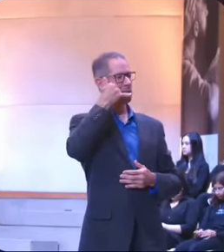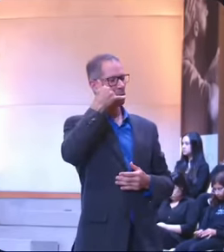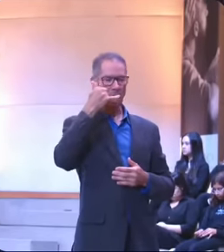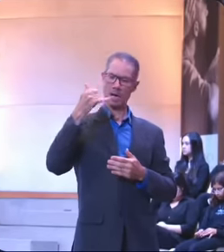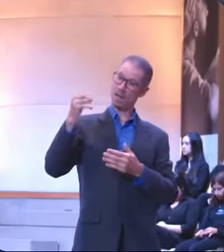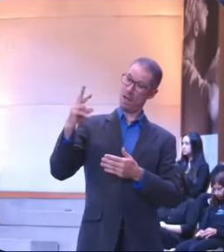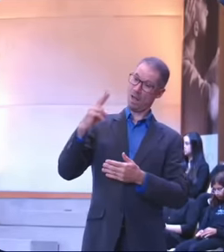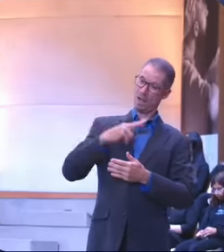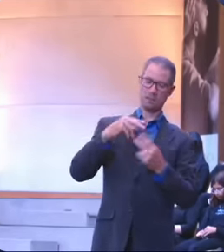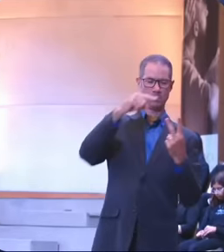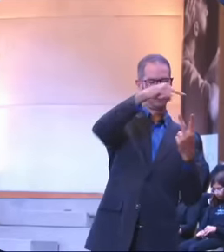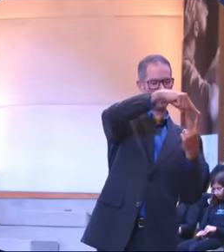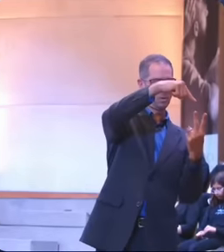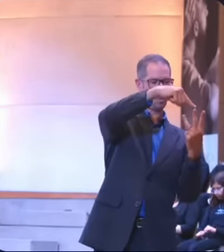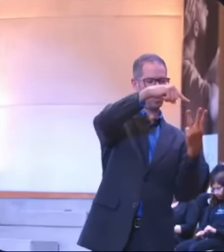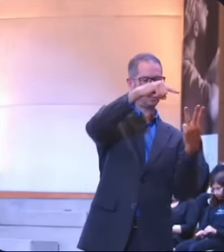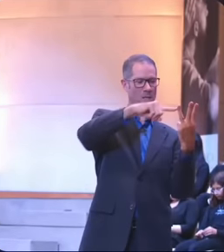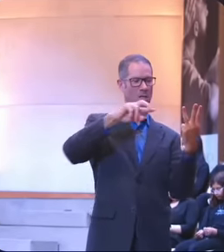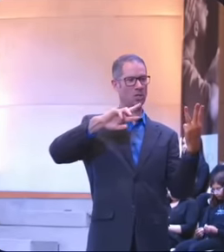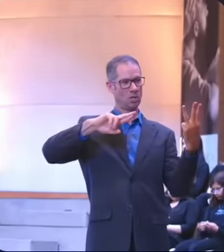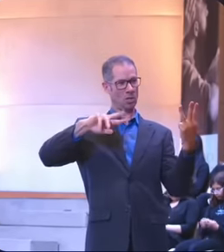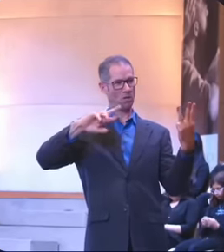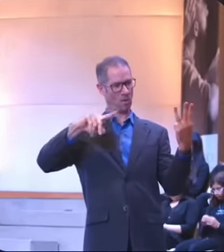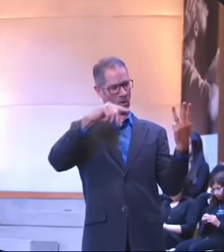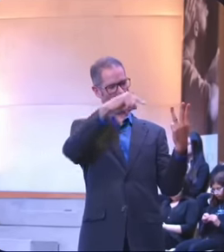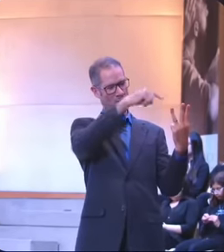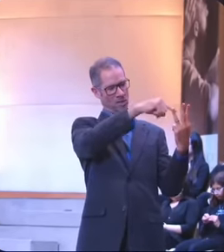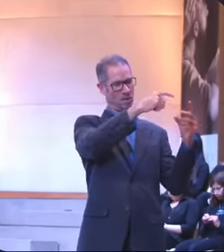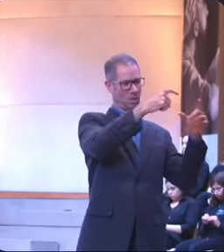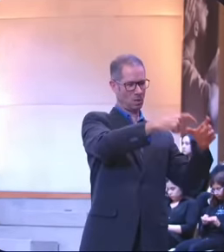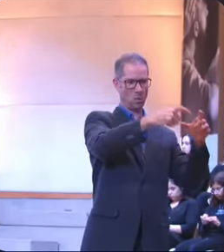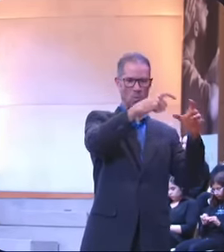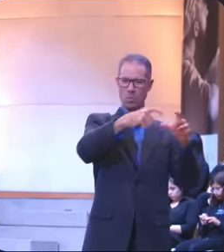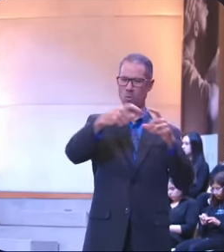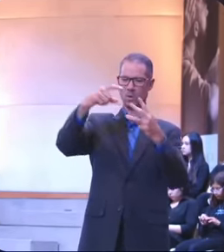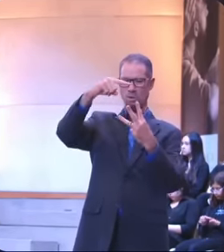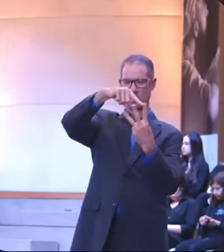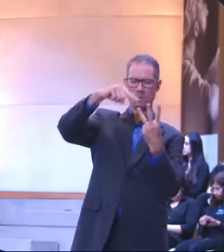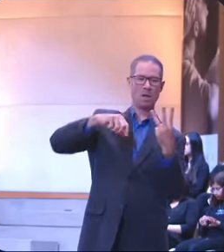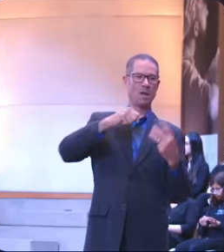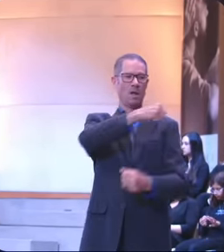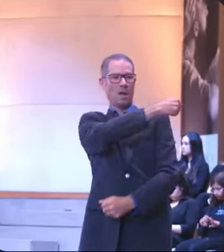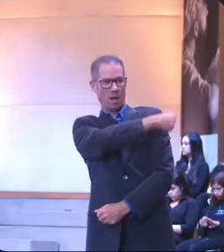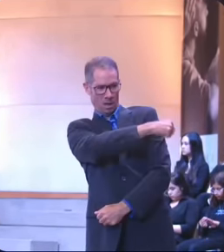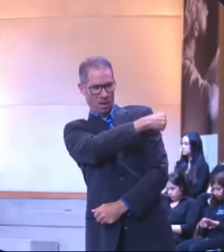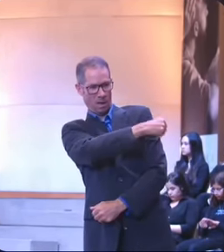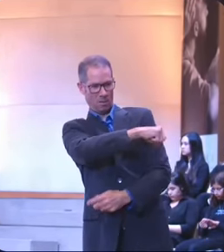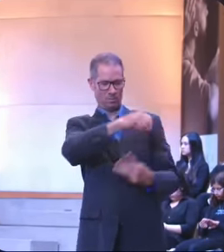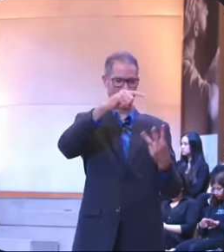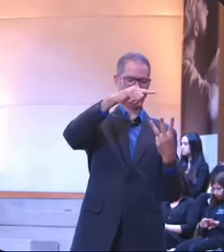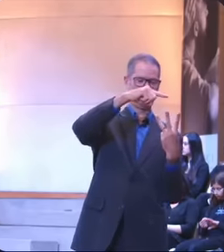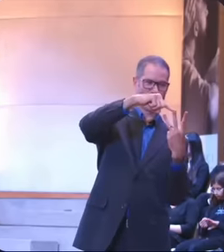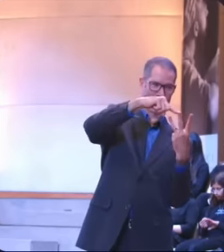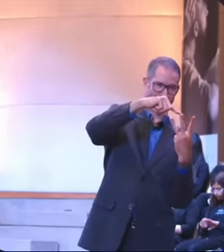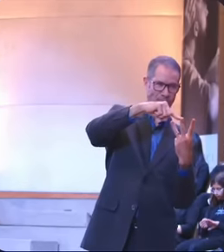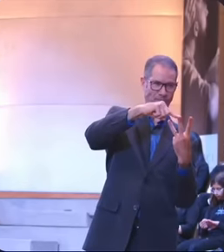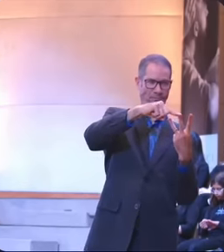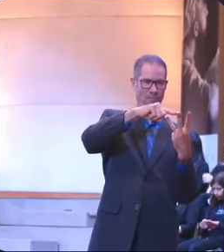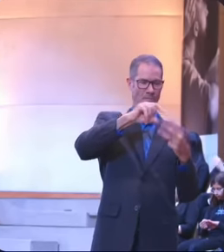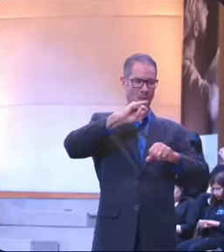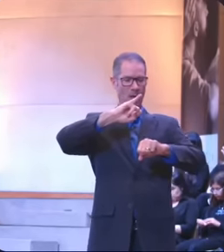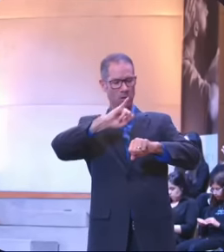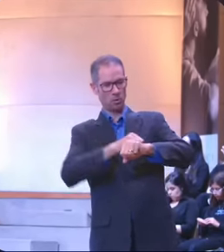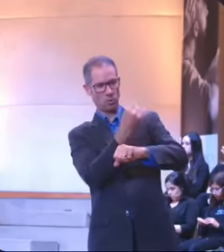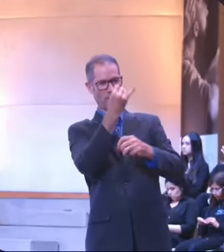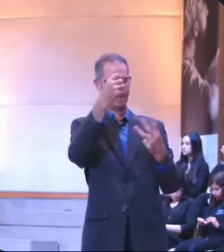pessoas diferentes, três pessoas diferentes, de lugares diferentes, uma do Rio de Janeiro, outra lá de